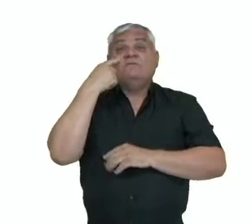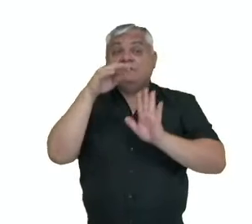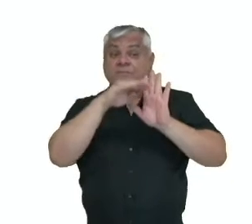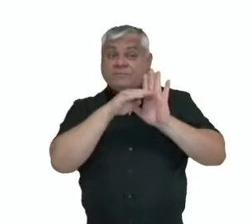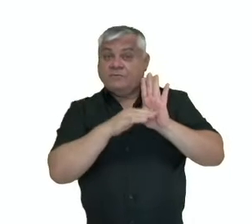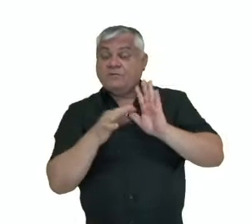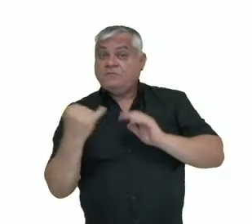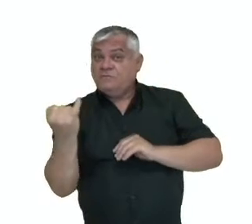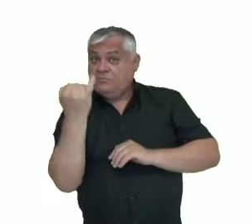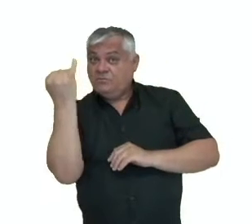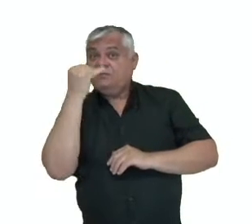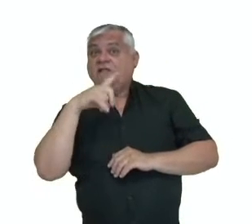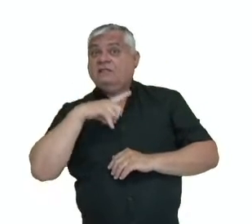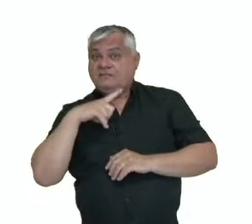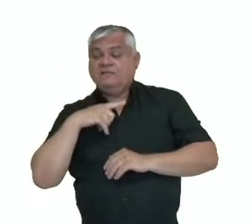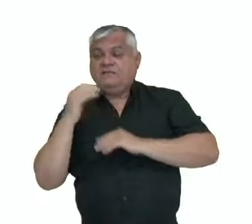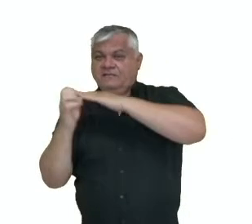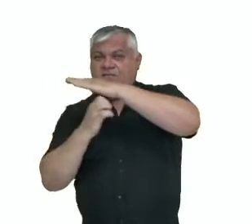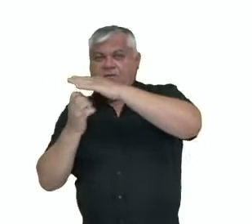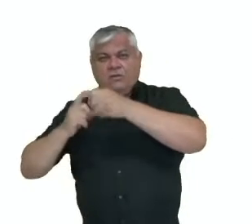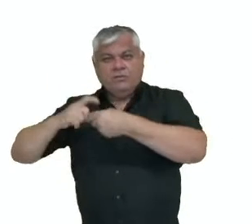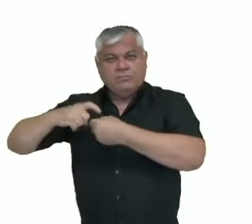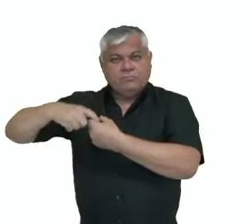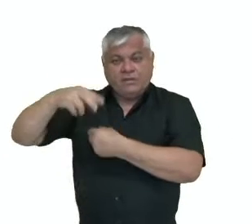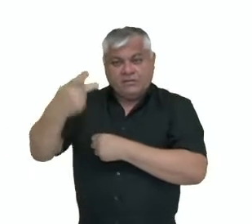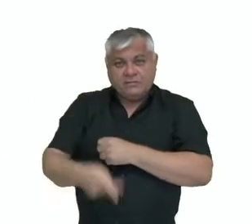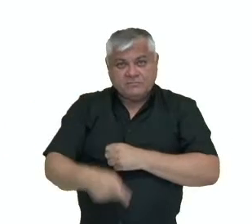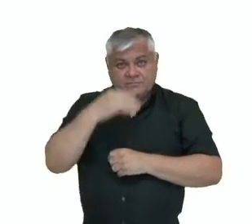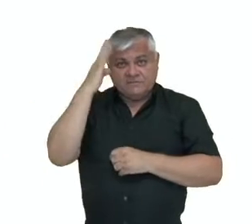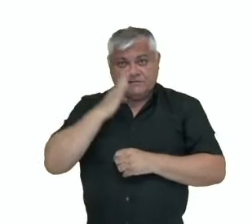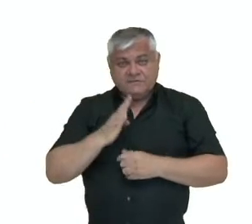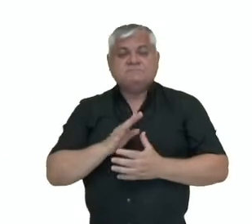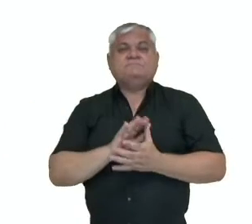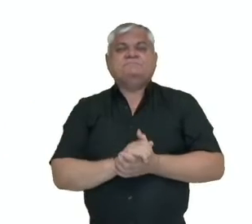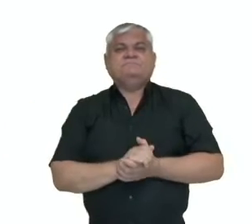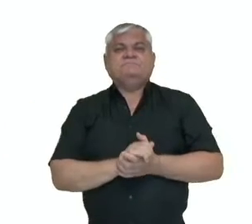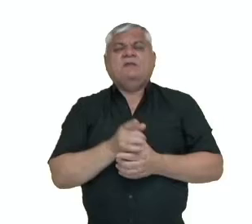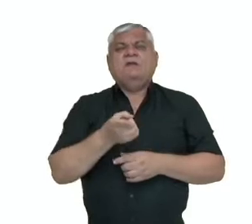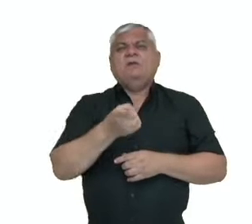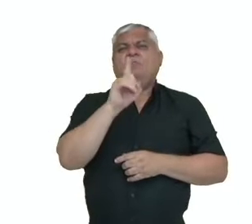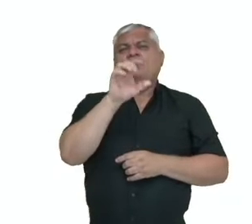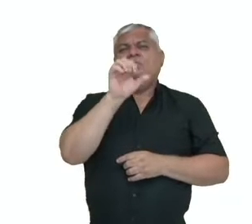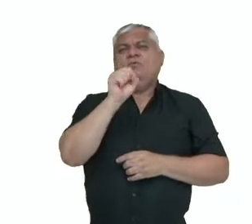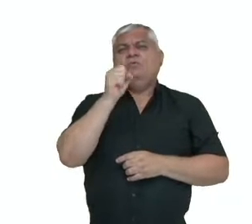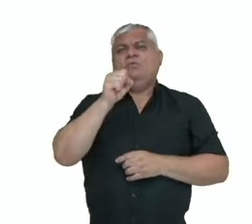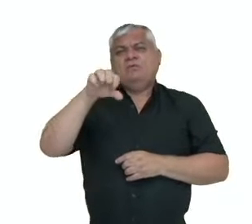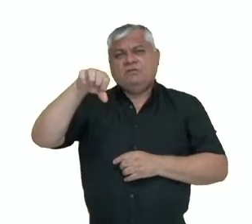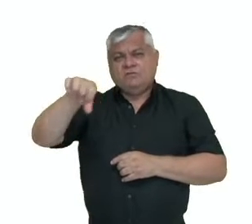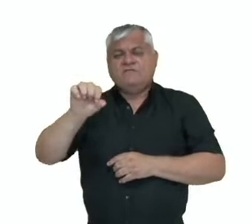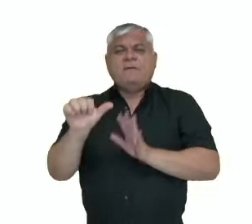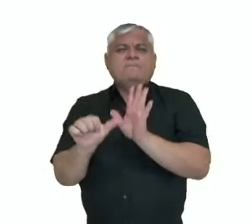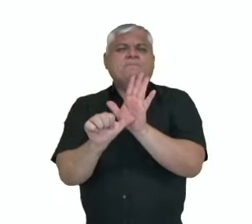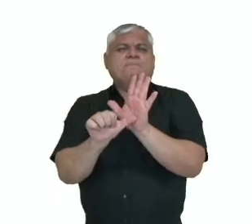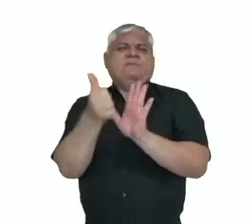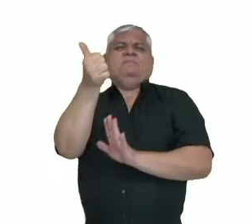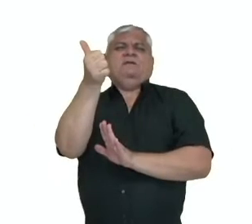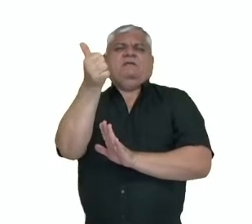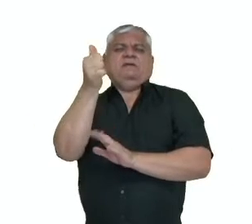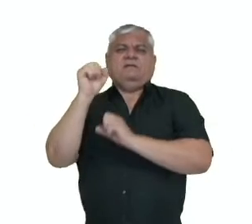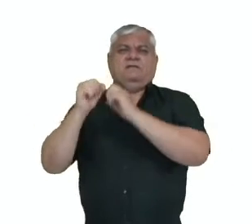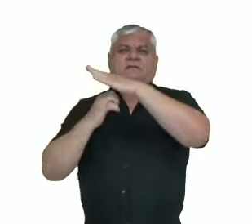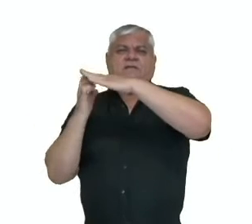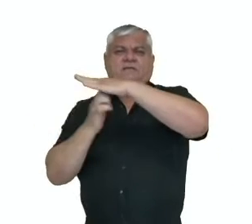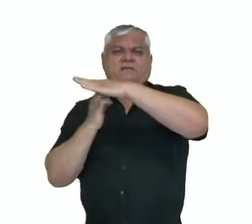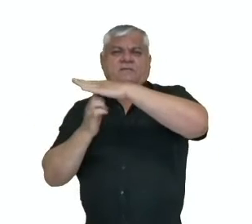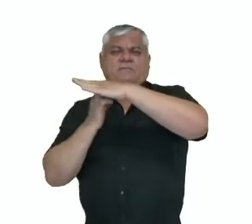que nós temos do cooperativismo no nosso país. Em 1889, o surgimento da primeira cooperativa de consumo